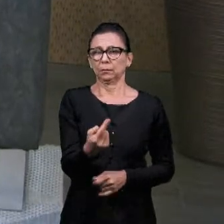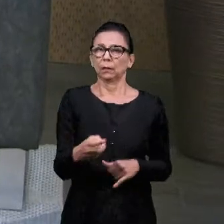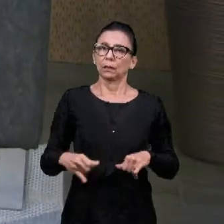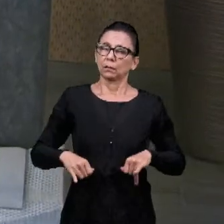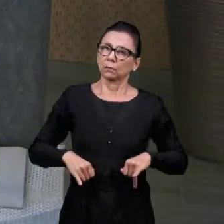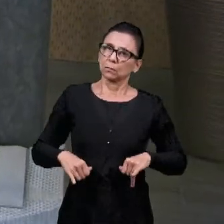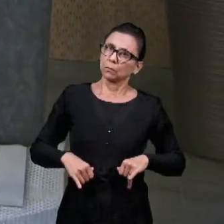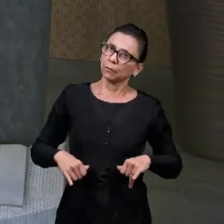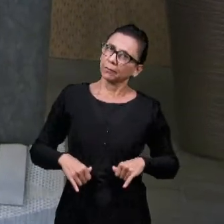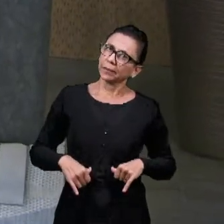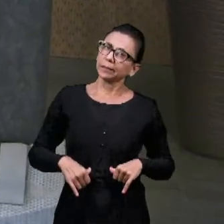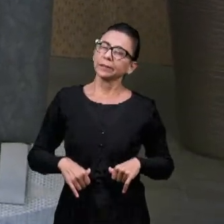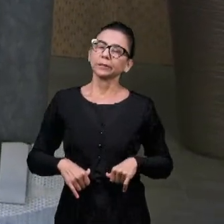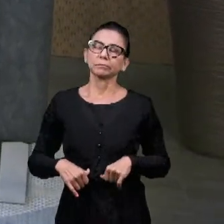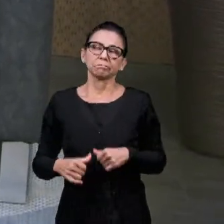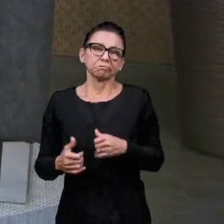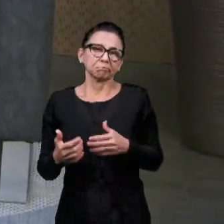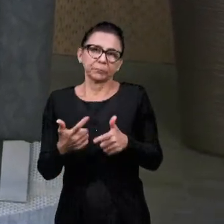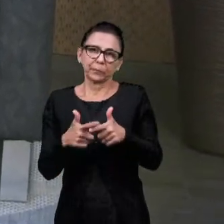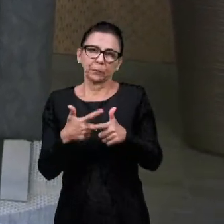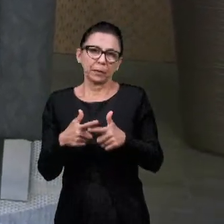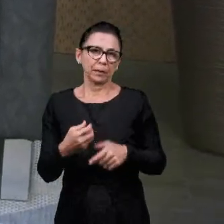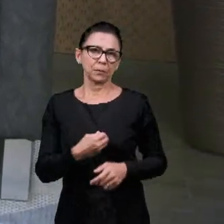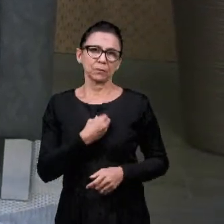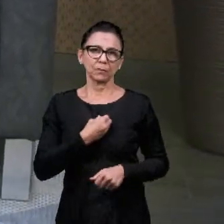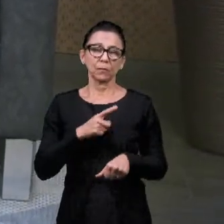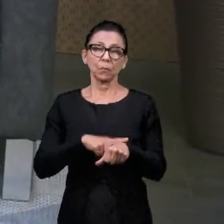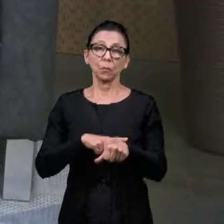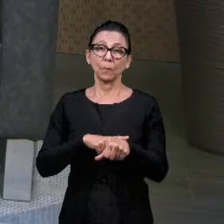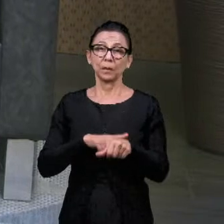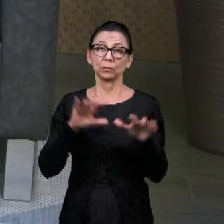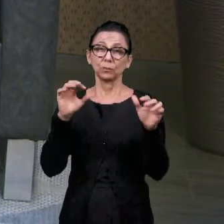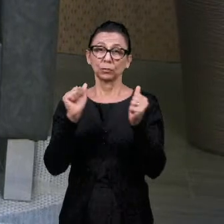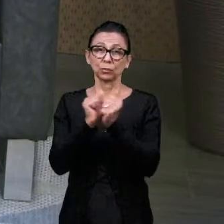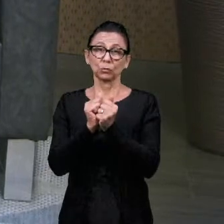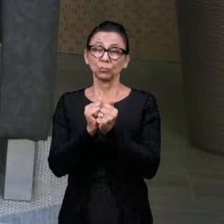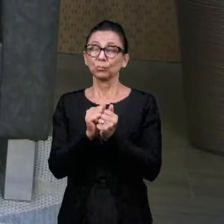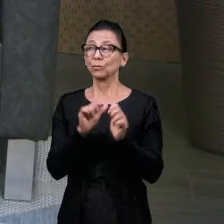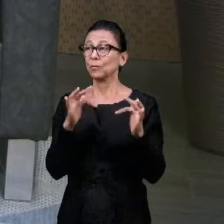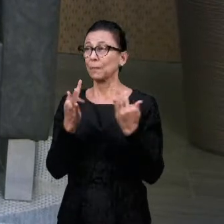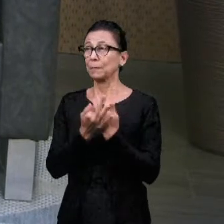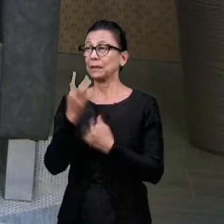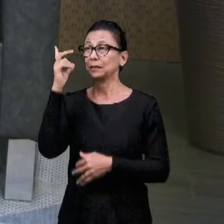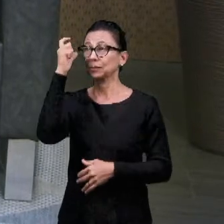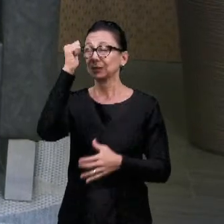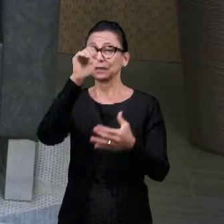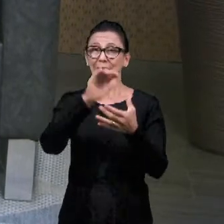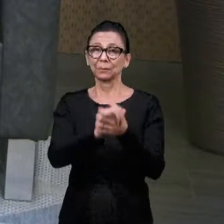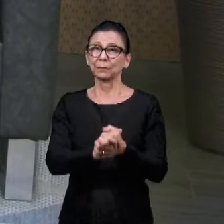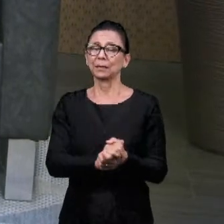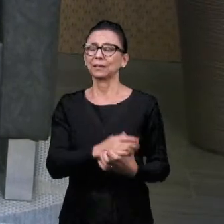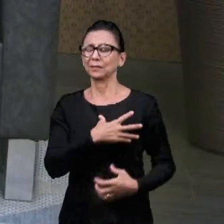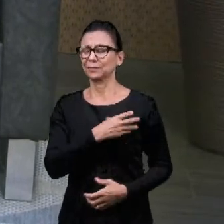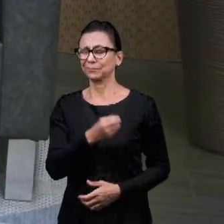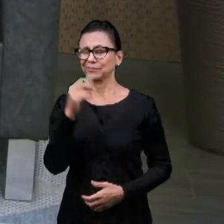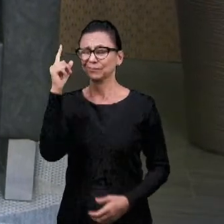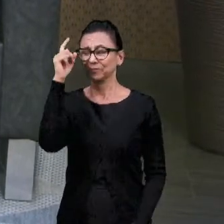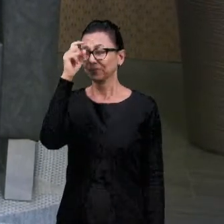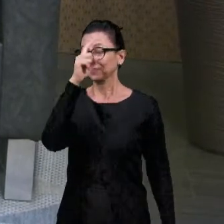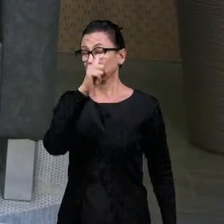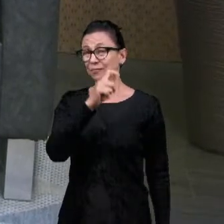uma situação na sua vida, vivendo um momento familiar difícil, no casamento, com os filhos.